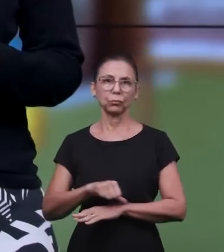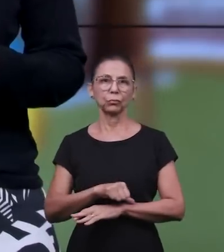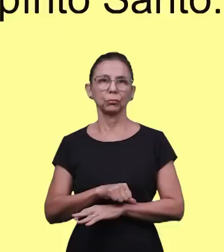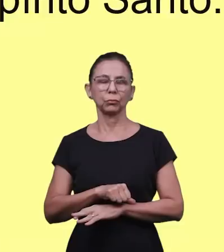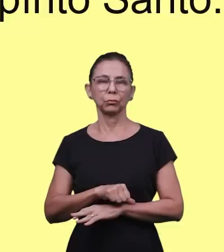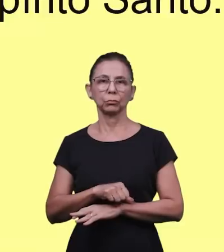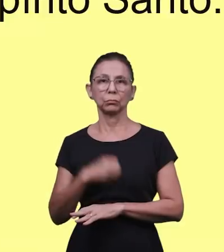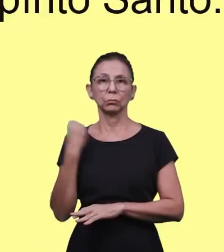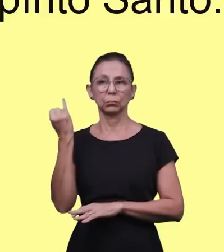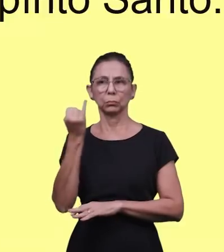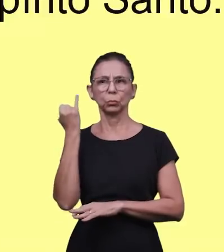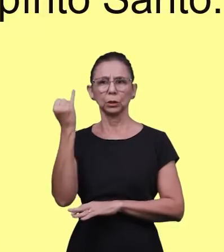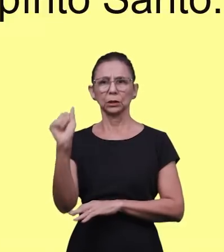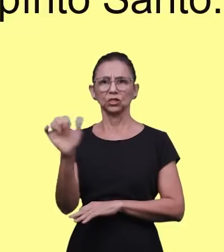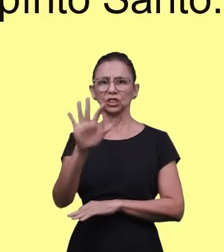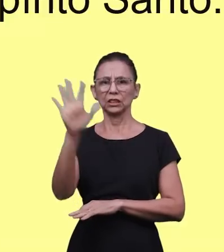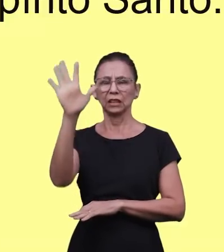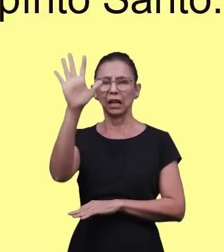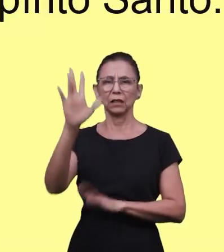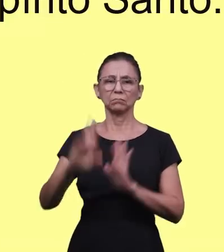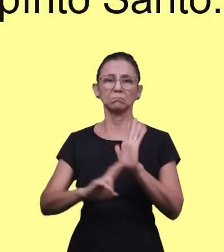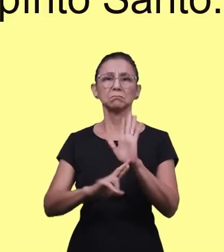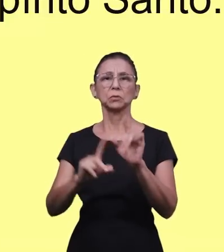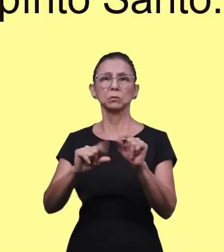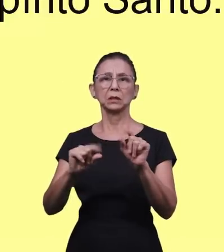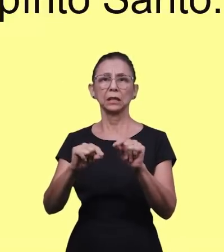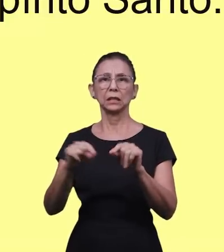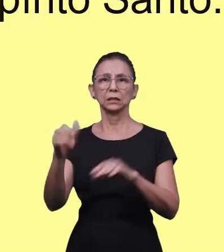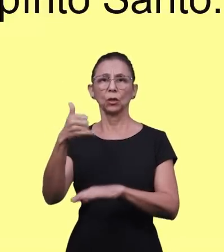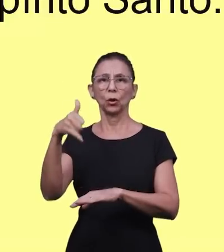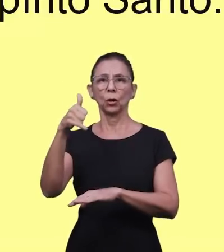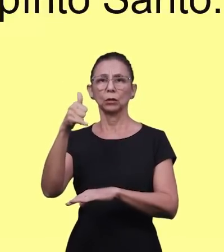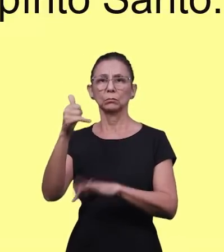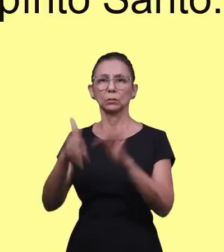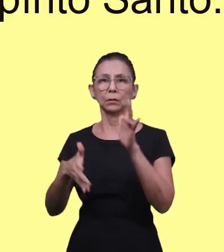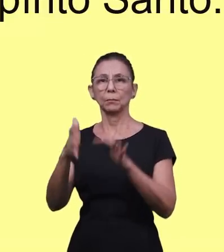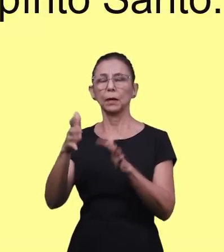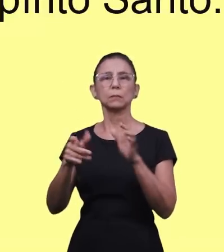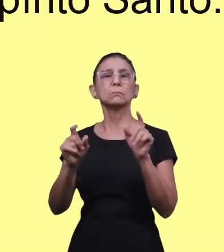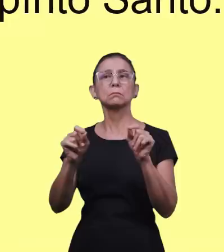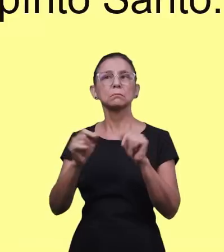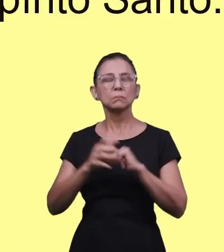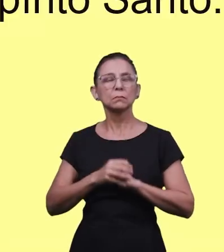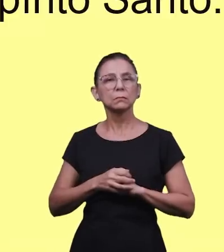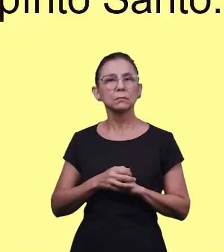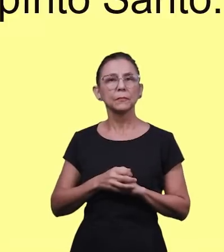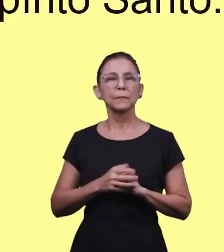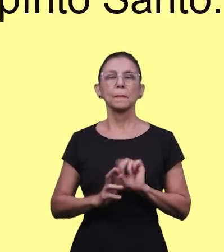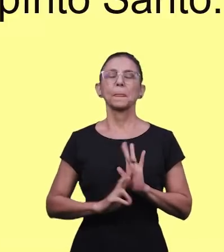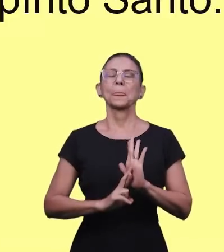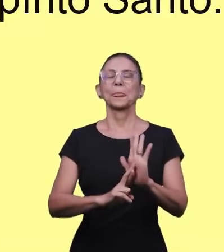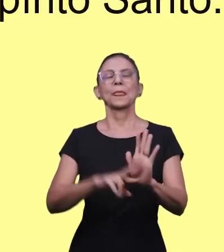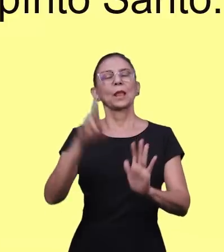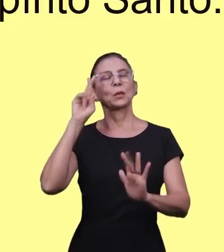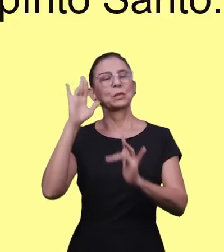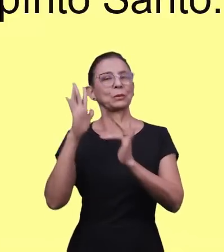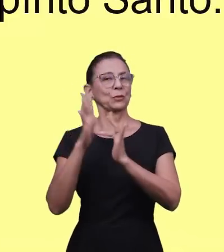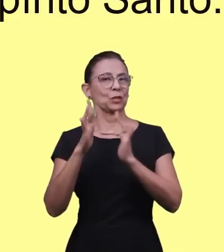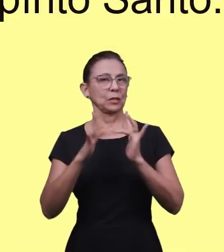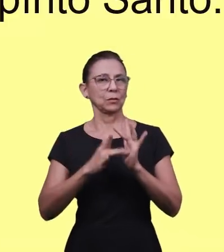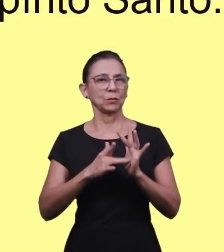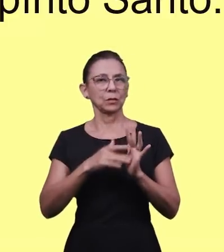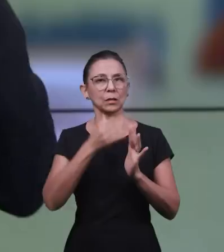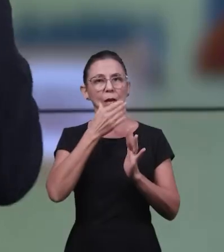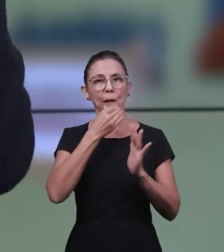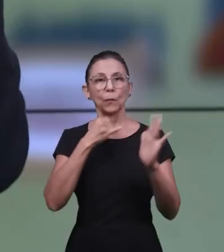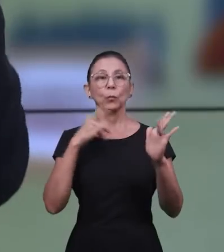o que representa esse unguento derramado? O unguento derramado representa que o Senhor Jesus, que é